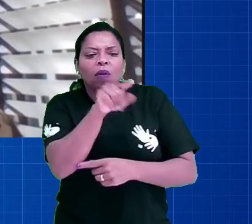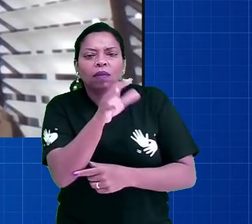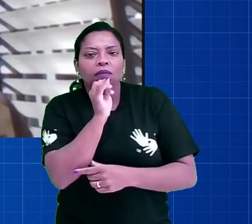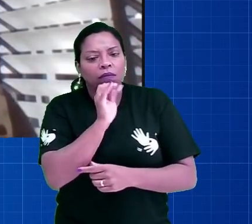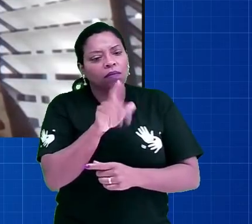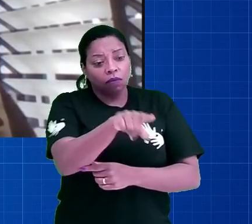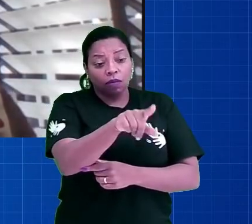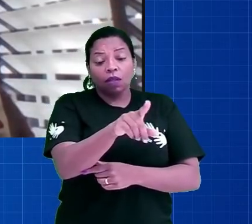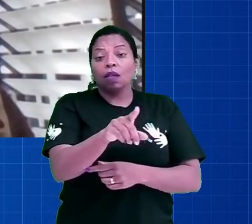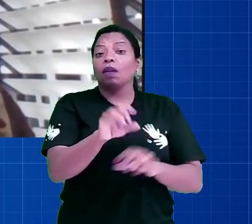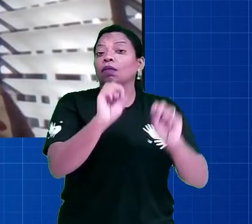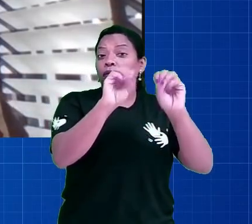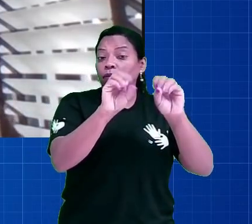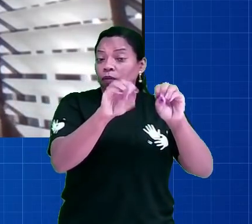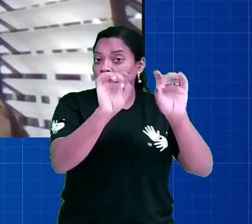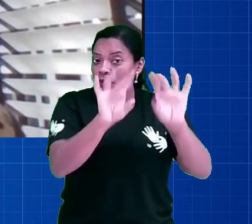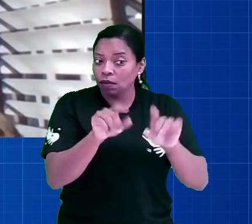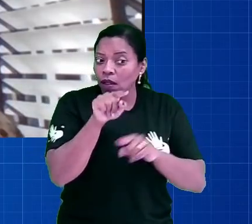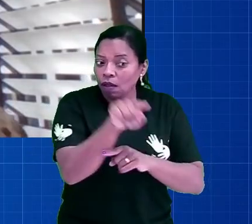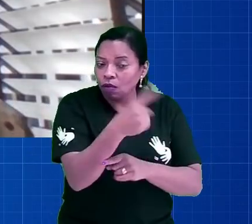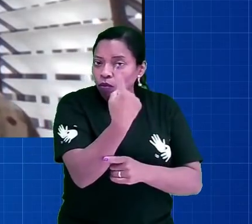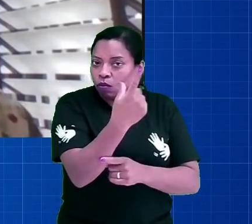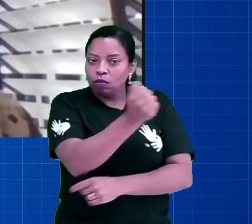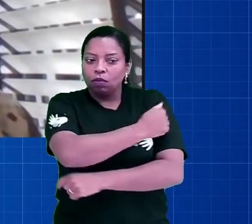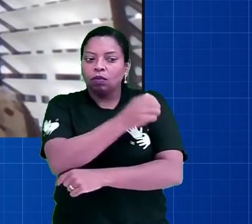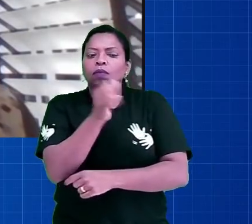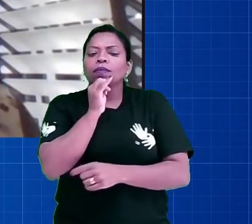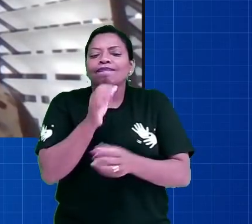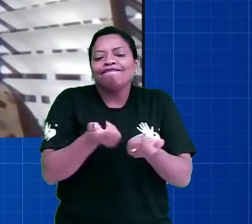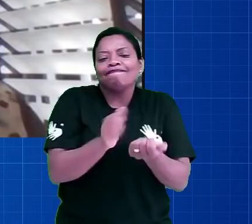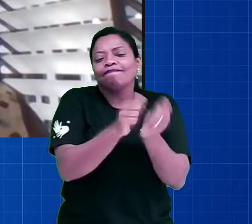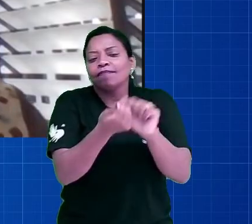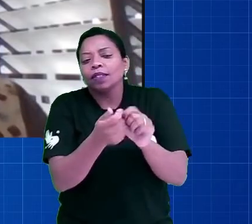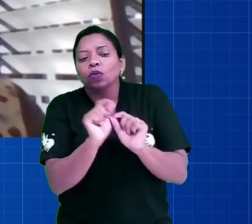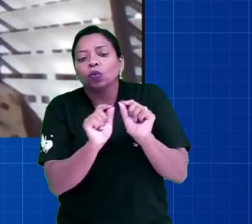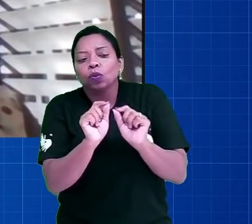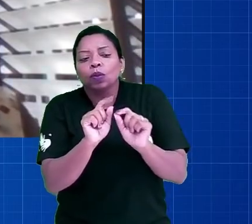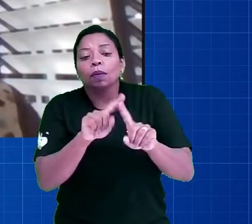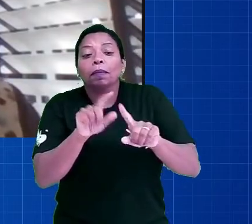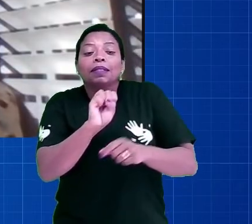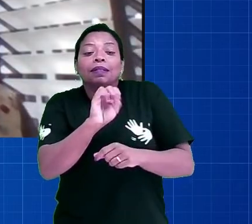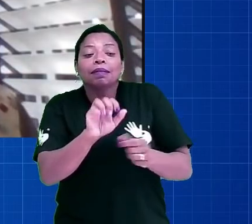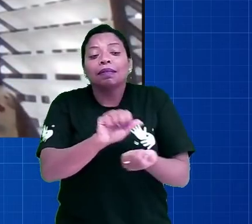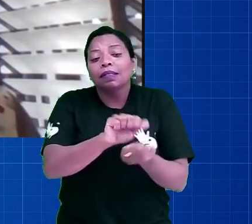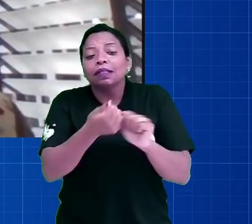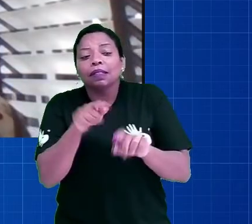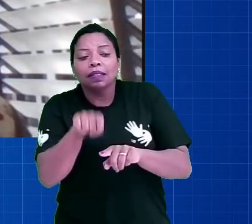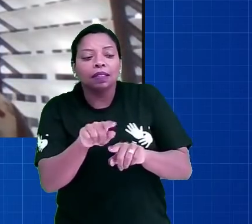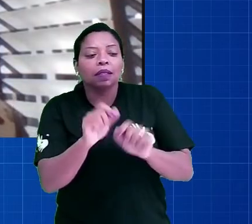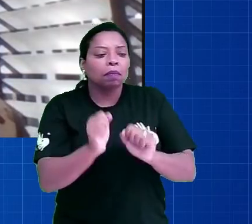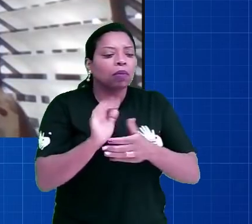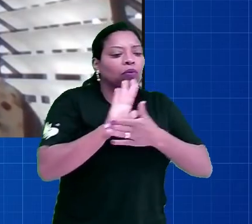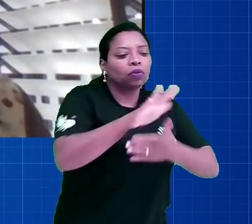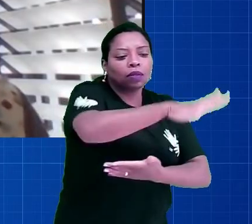educação especial, se a gente fizer algumas outras alterações, também não vai beneficiar os demais alunos. Então, essa caminhada é quase como